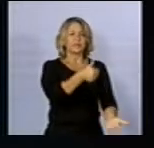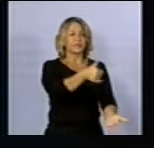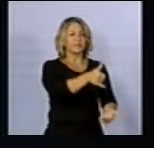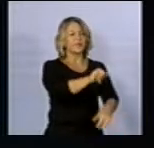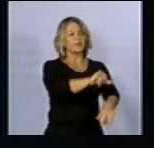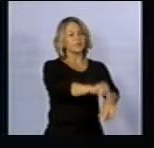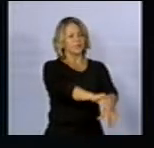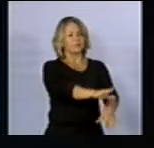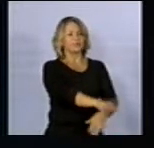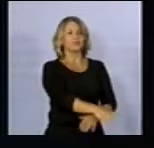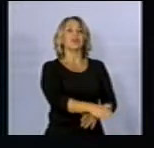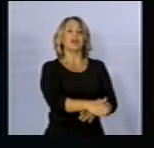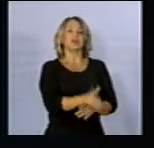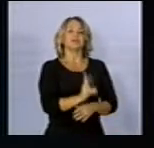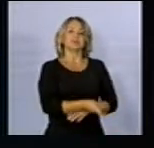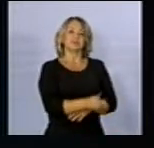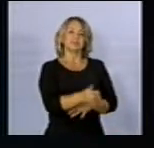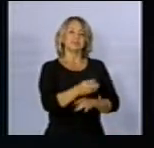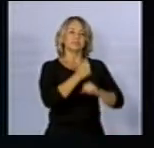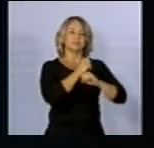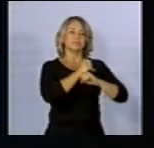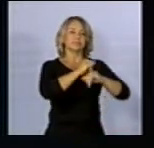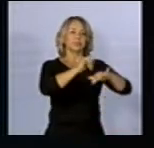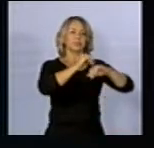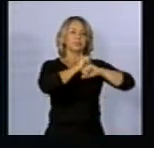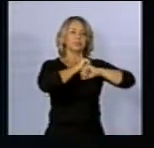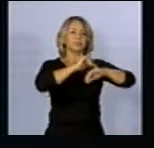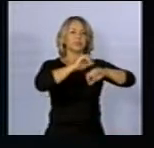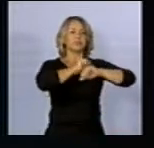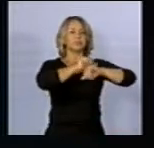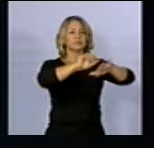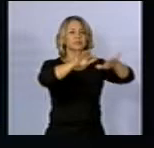está continuamente